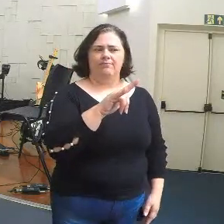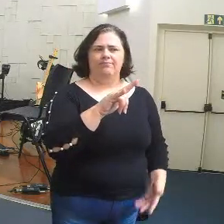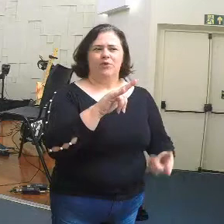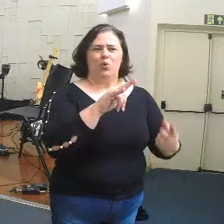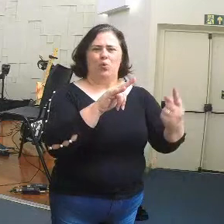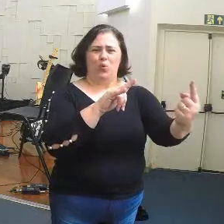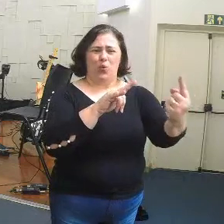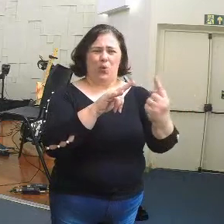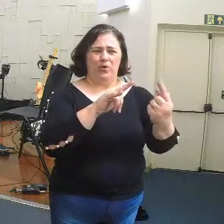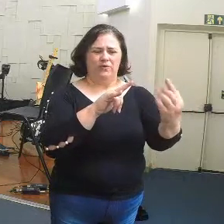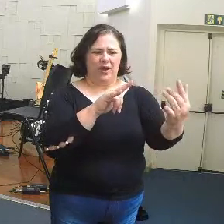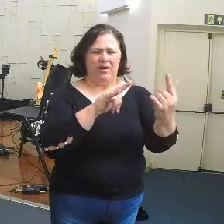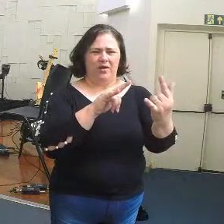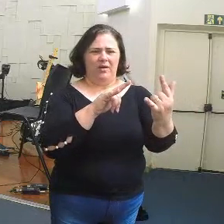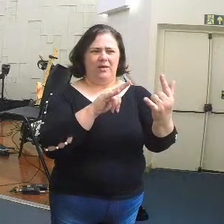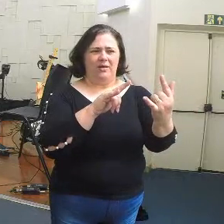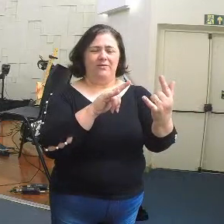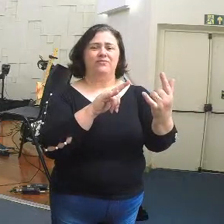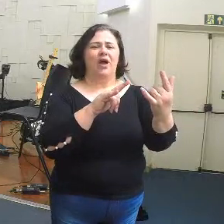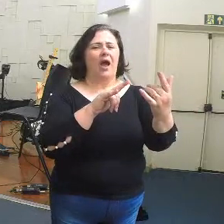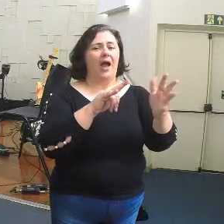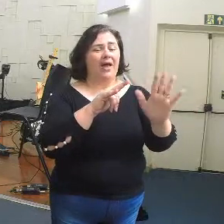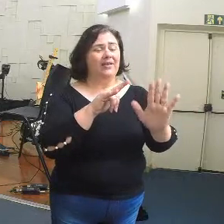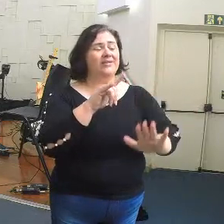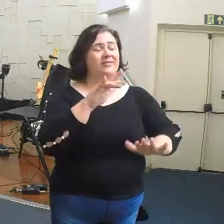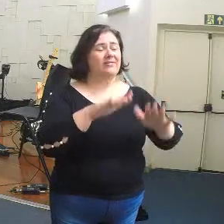diz em 1 Coríntios 13? Ainda que.